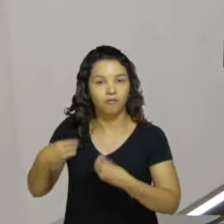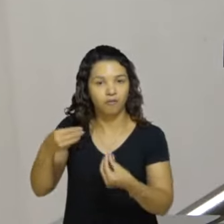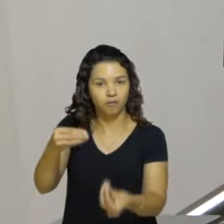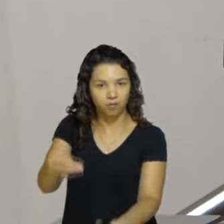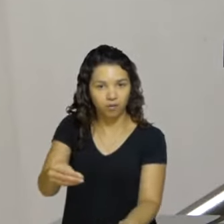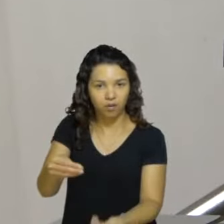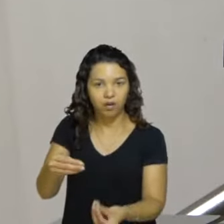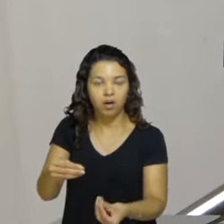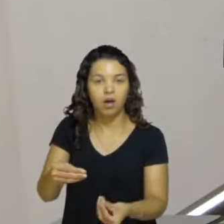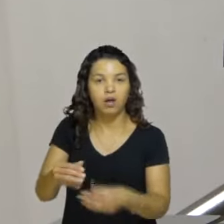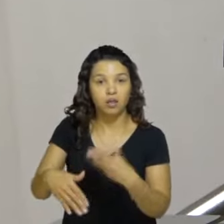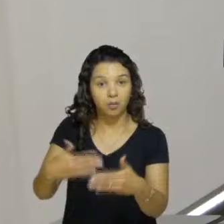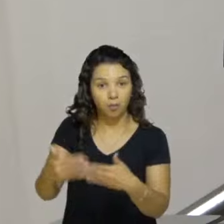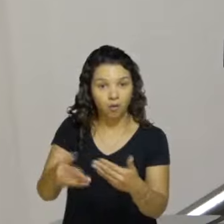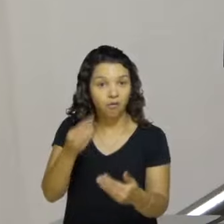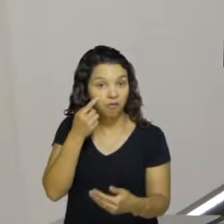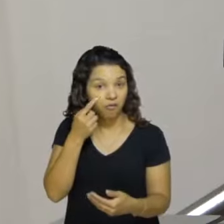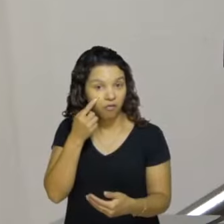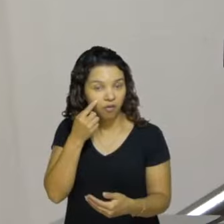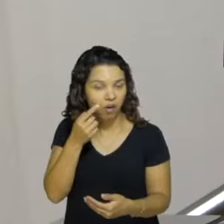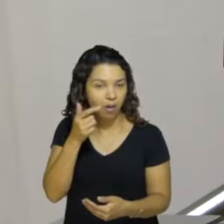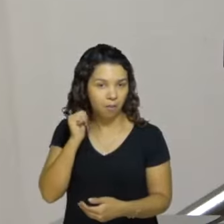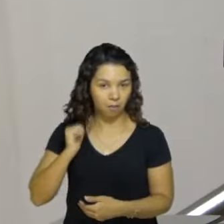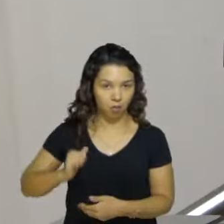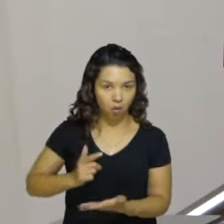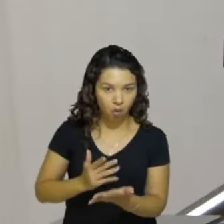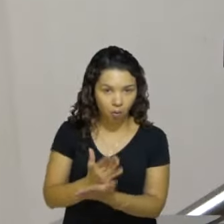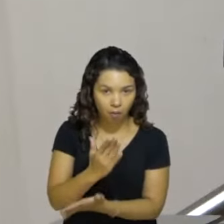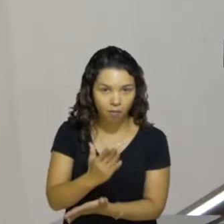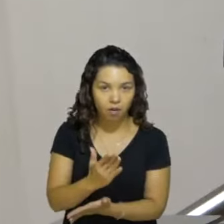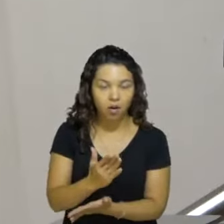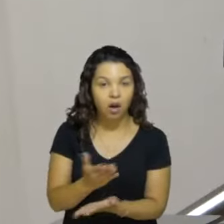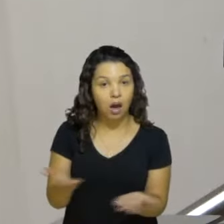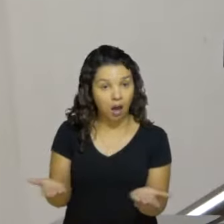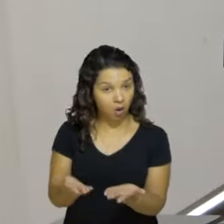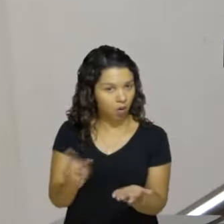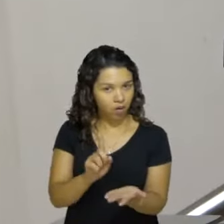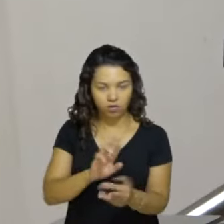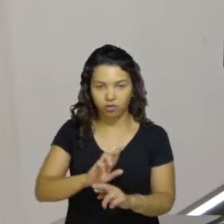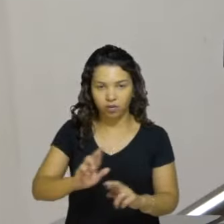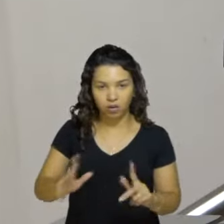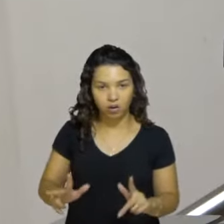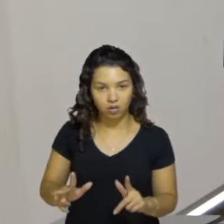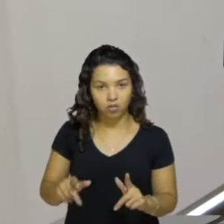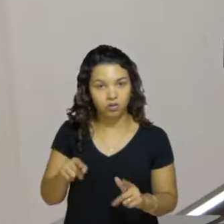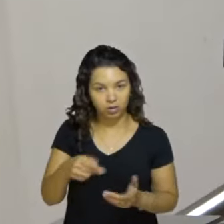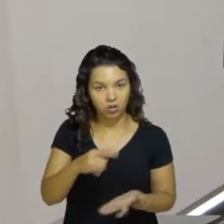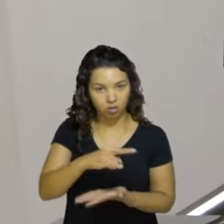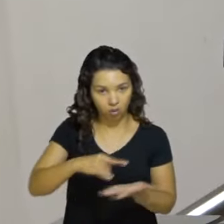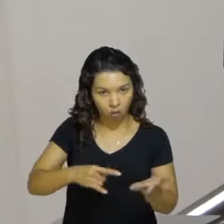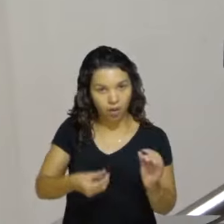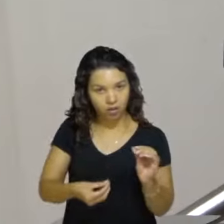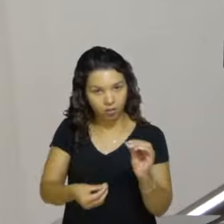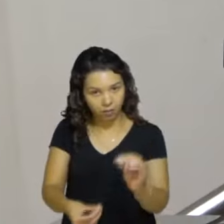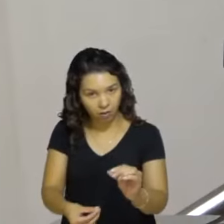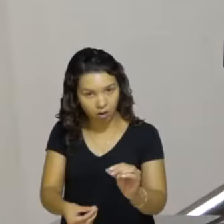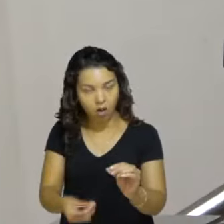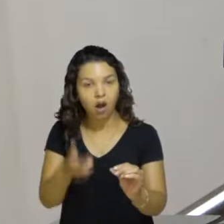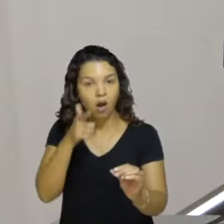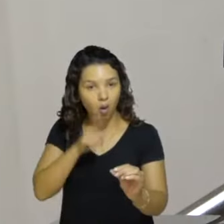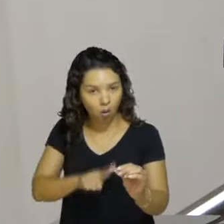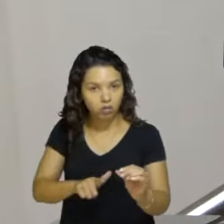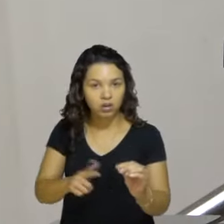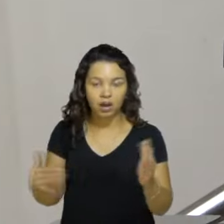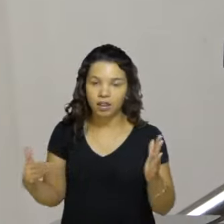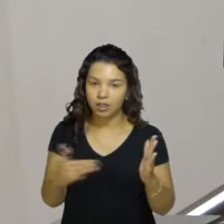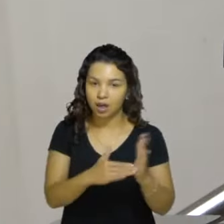você ganha essa bolsa. Agora não, tu apresentou a documentação e até o término da faculdade você vai ter condições de